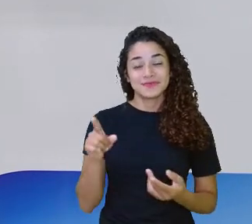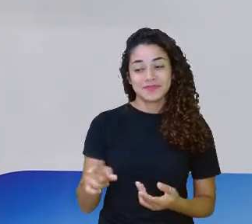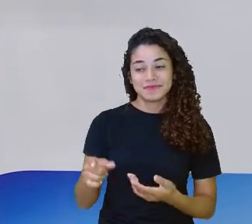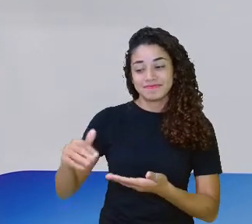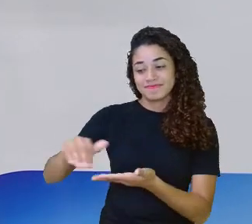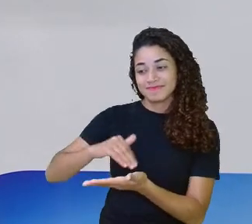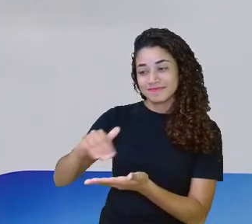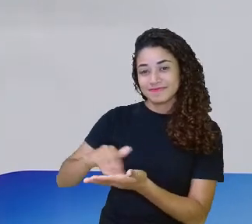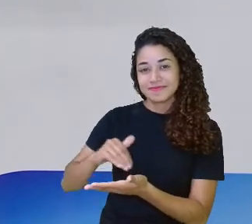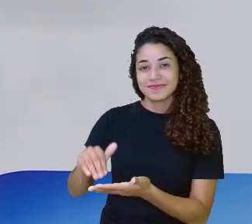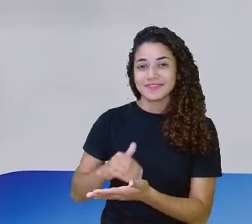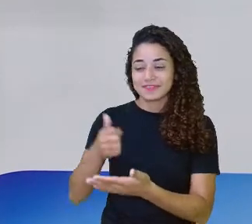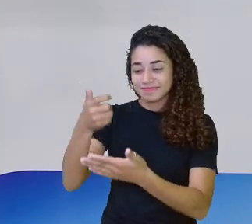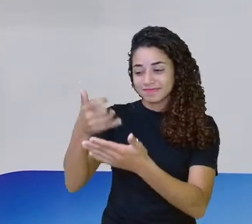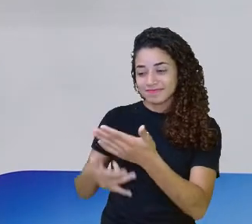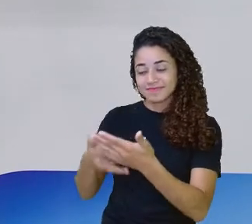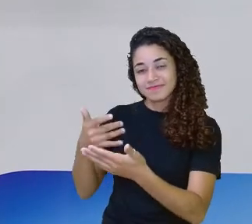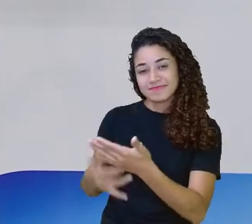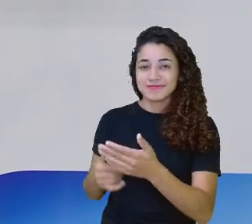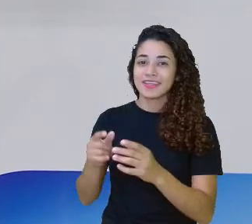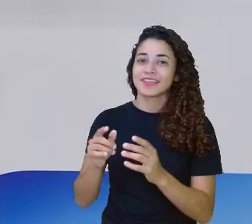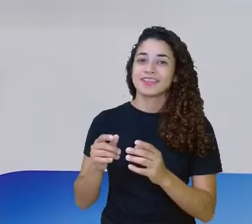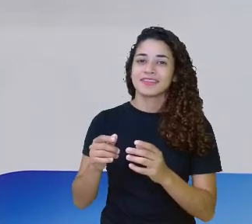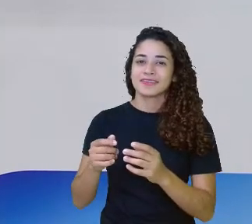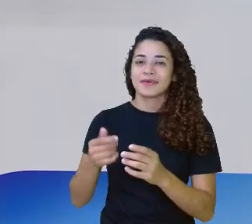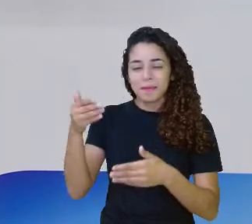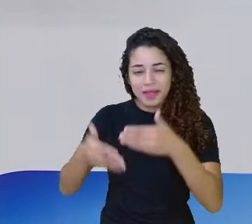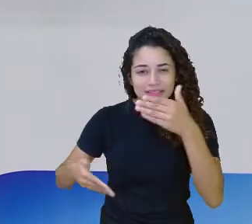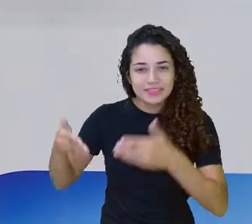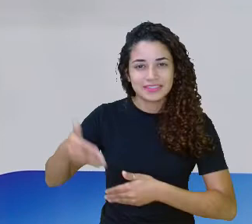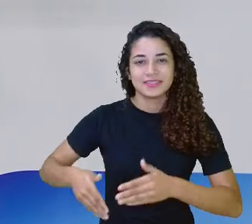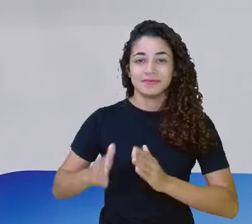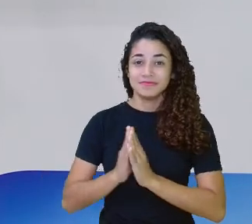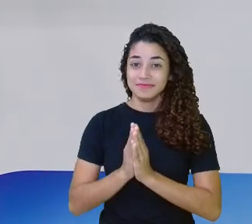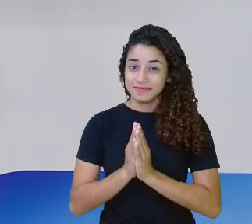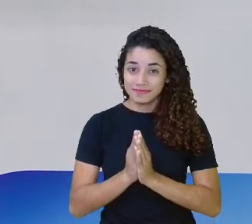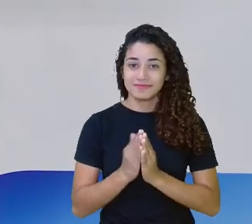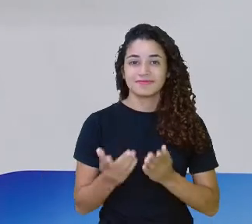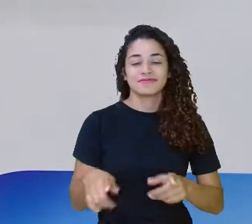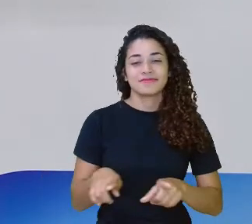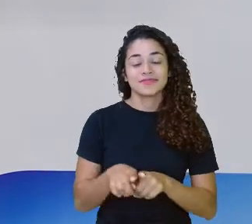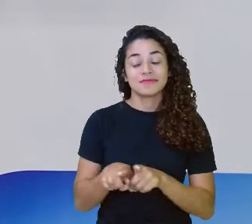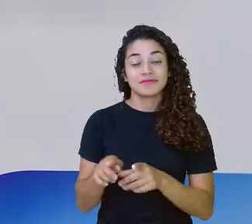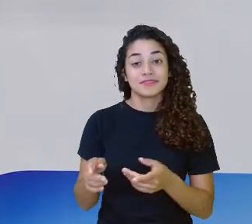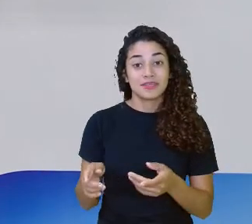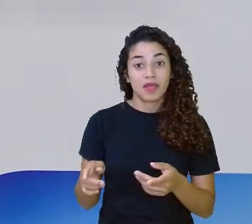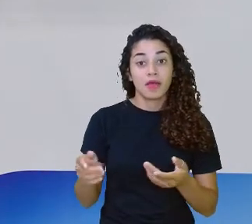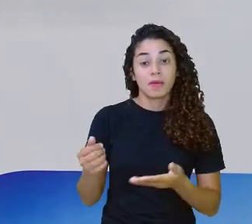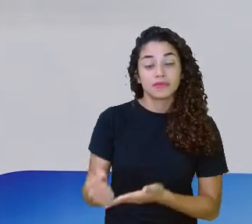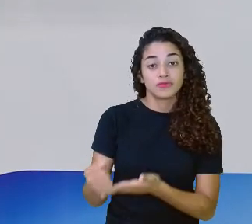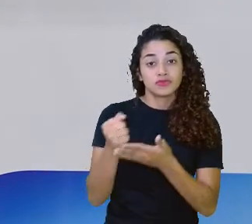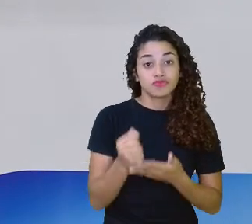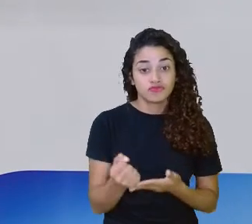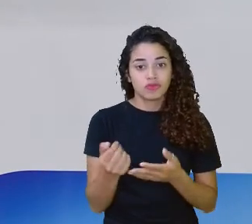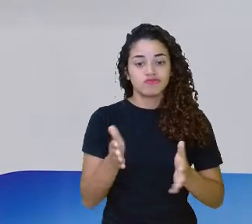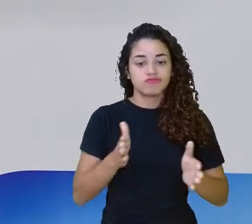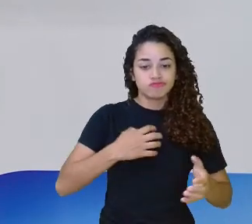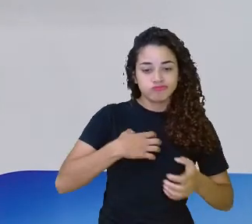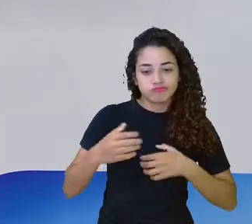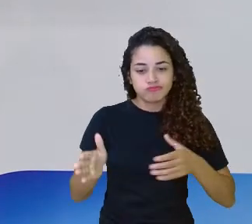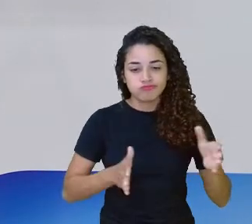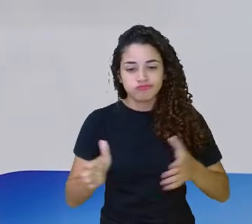mim. Vocês sabem que eu amo quando vocês participam, né? Para me ajudar na acessibilidade, para garantir que mais